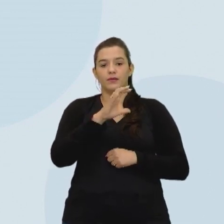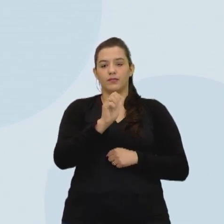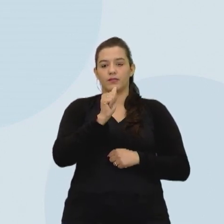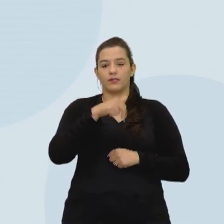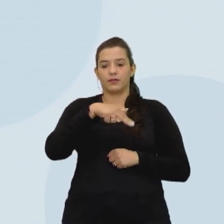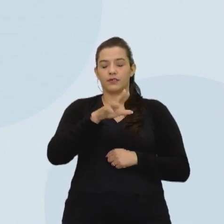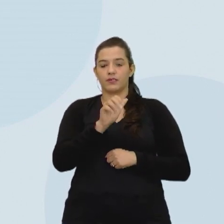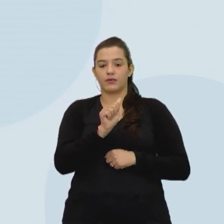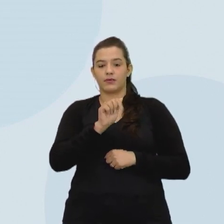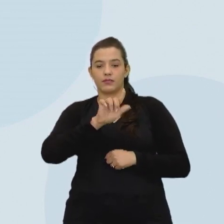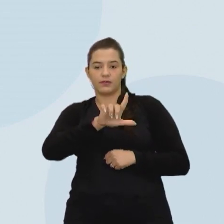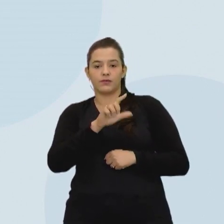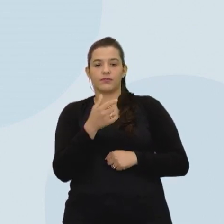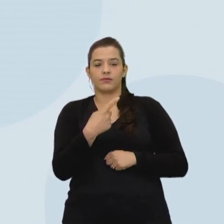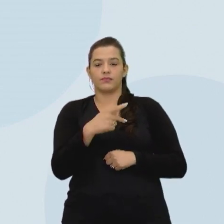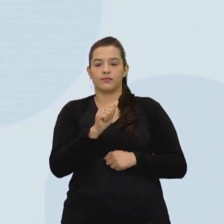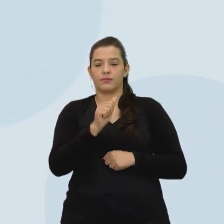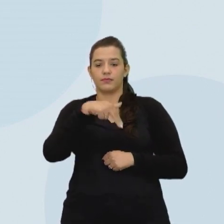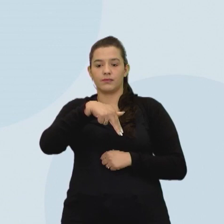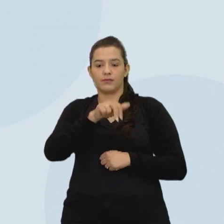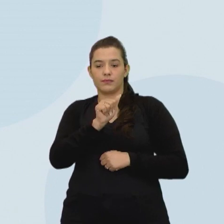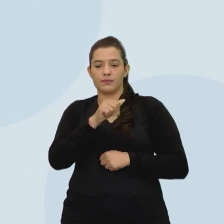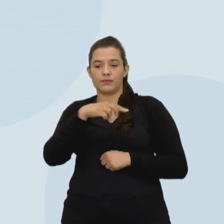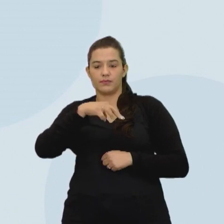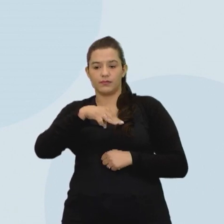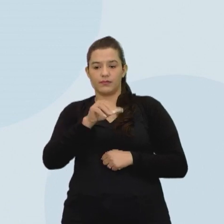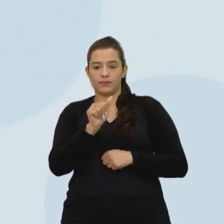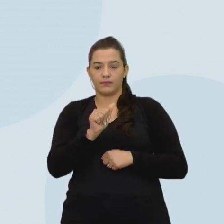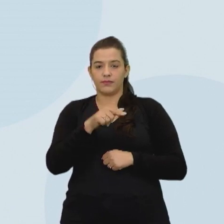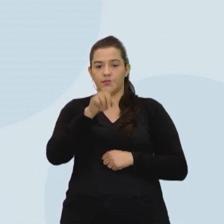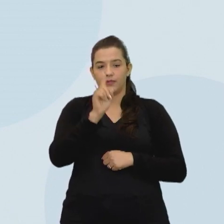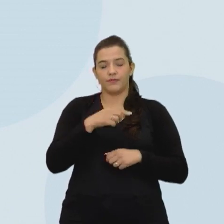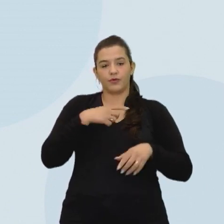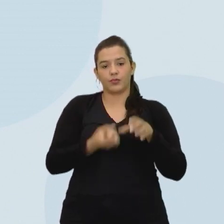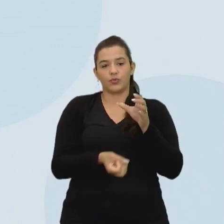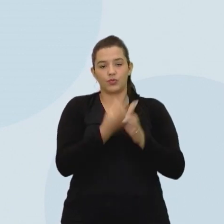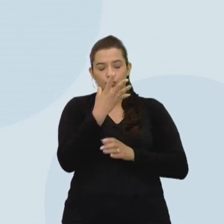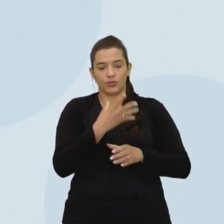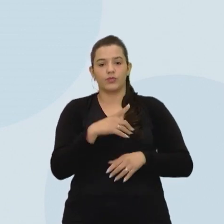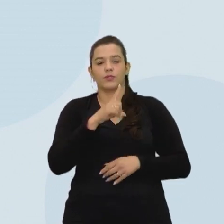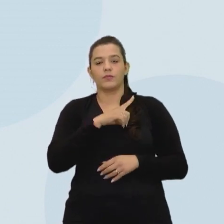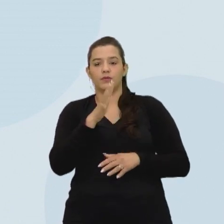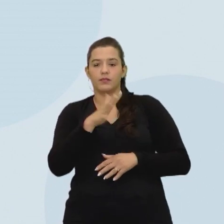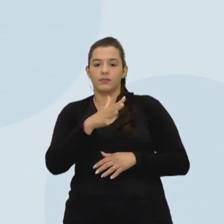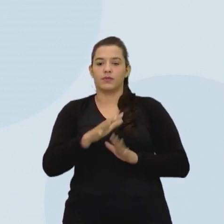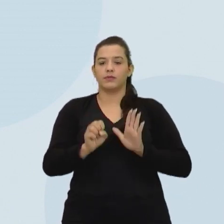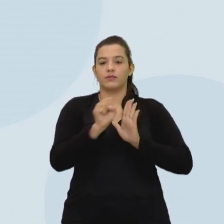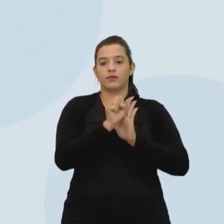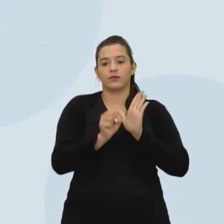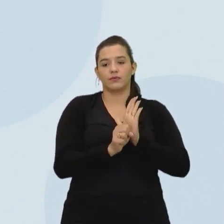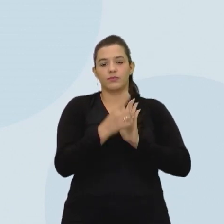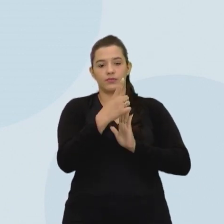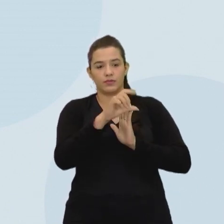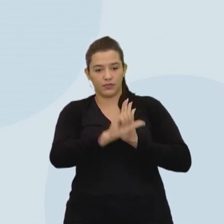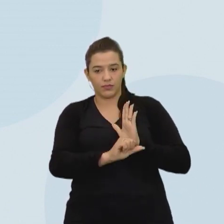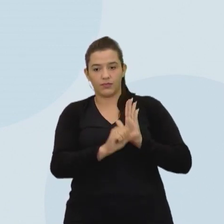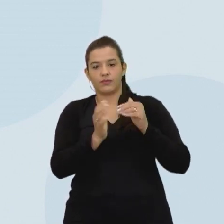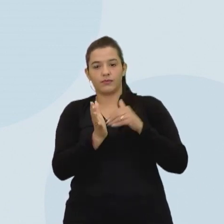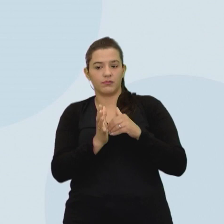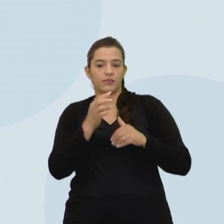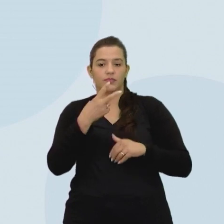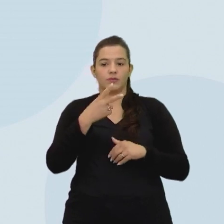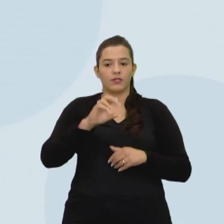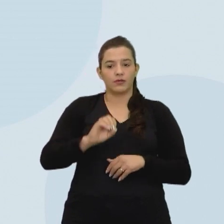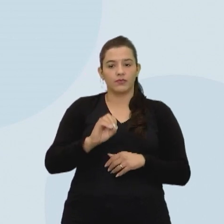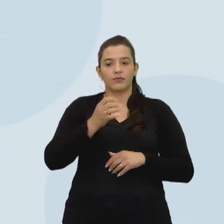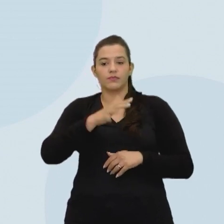Panamá, que foi construído no final do século XIX, início do século XX pelos Estados Unidos, até para quê? Né?